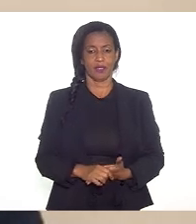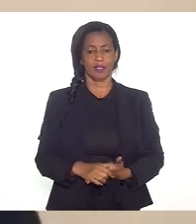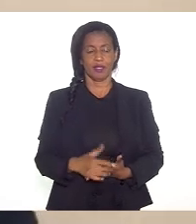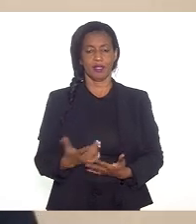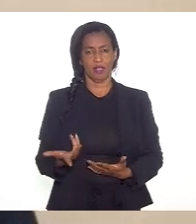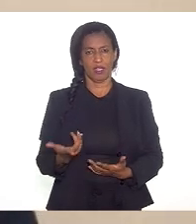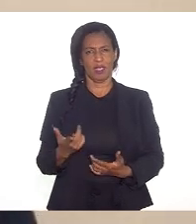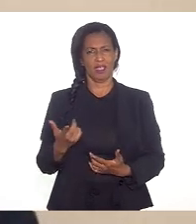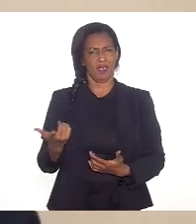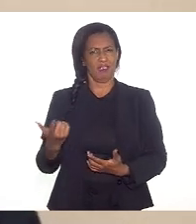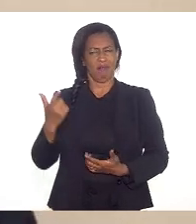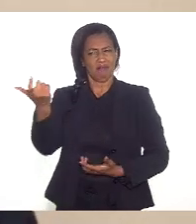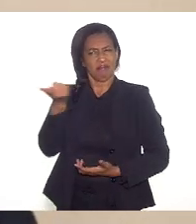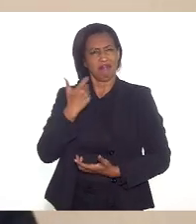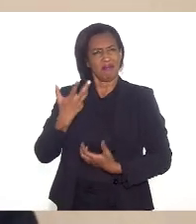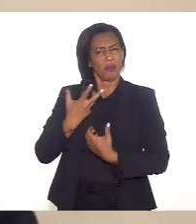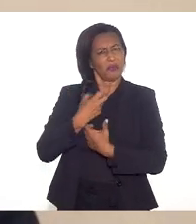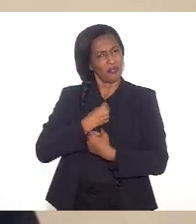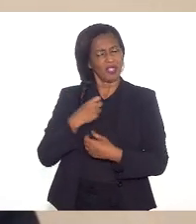disse a Mônica muito bem,